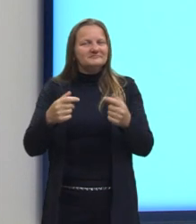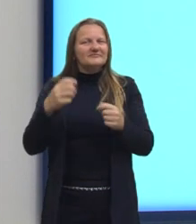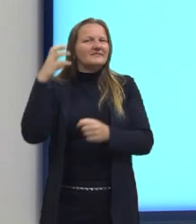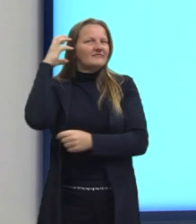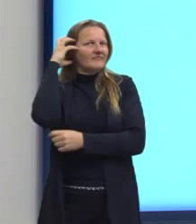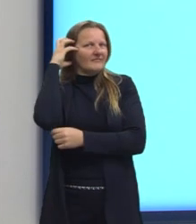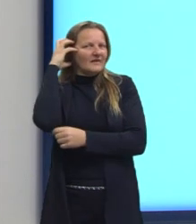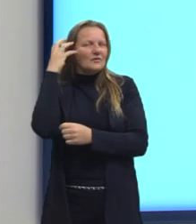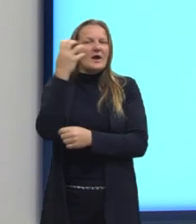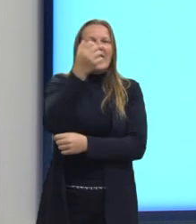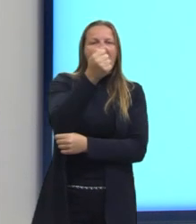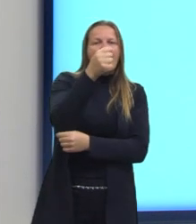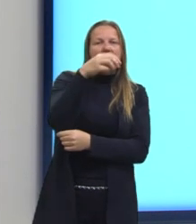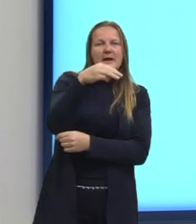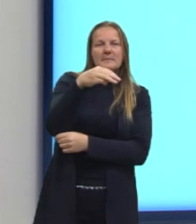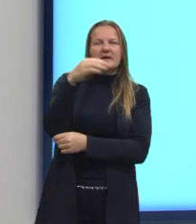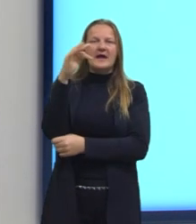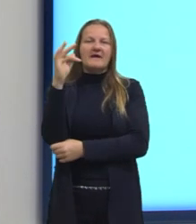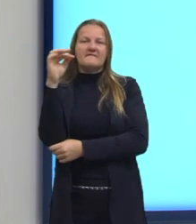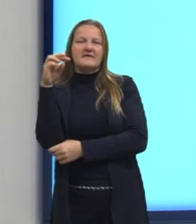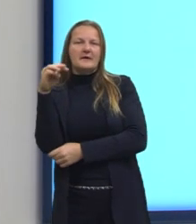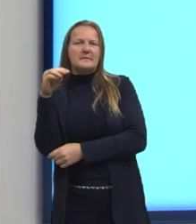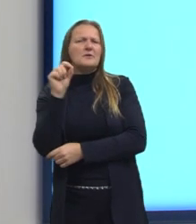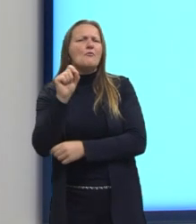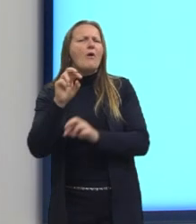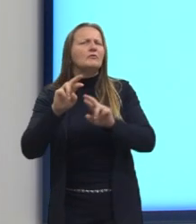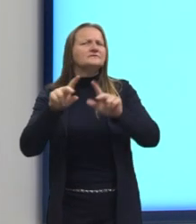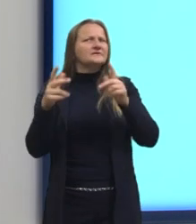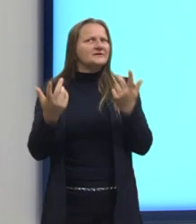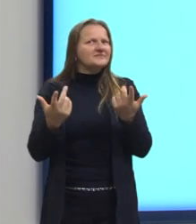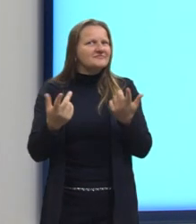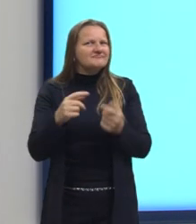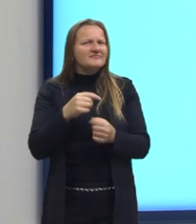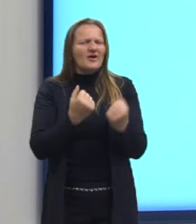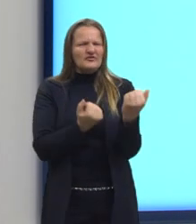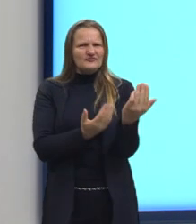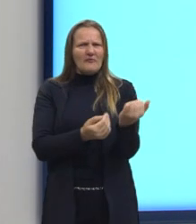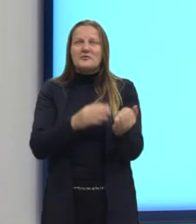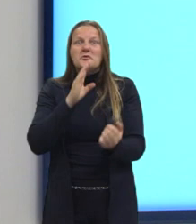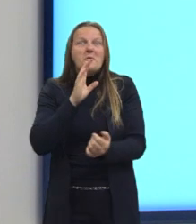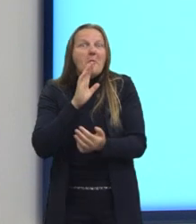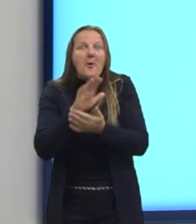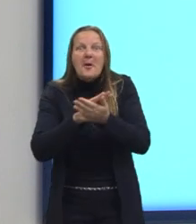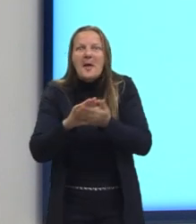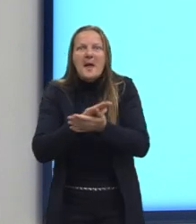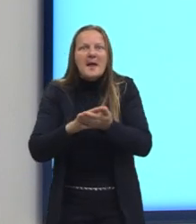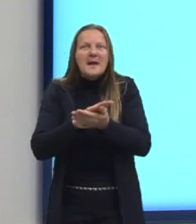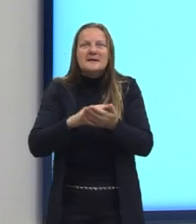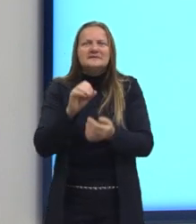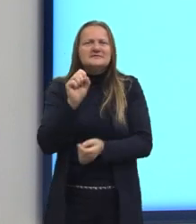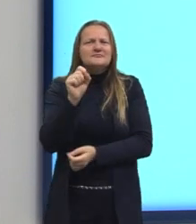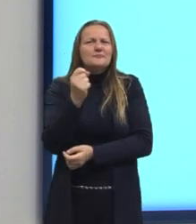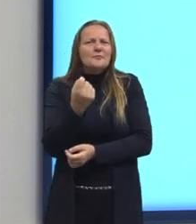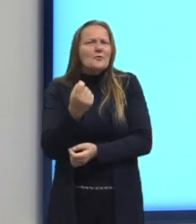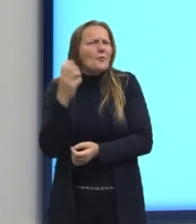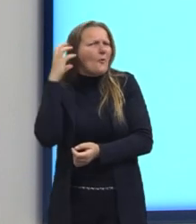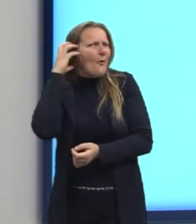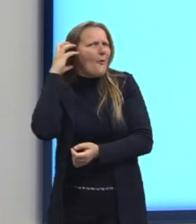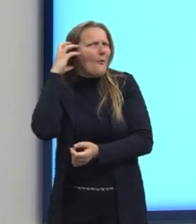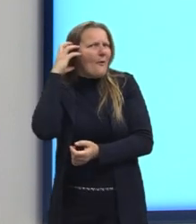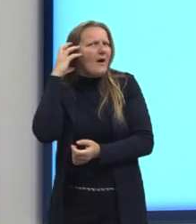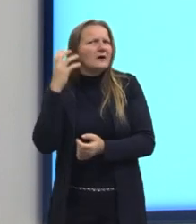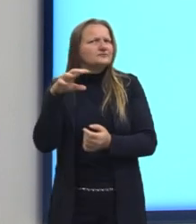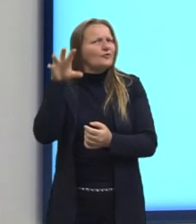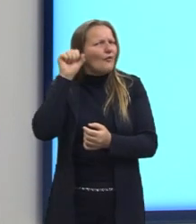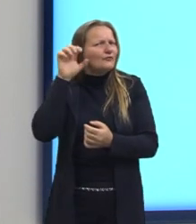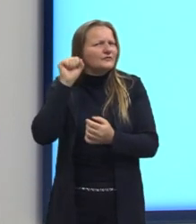rádios AM e FM é um pessoal mais jovem Talvez não tenha tanto contato assim com